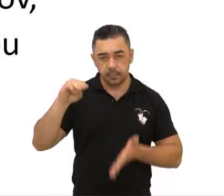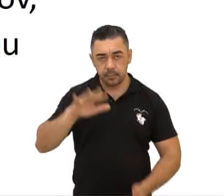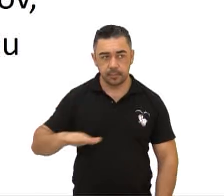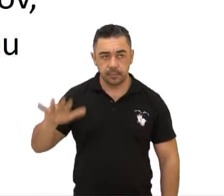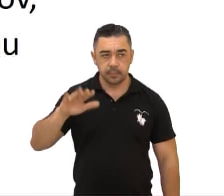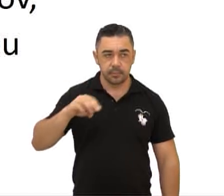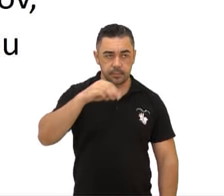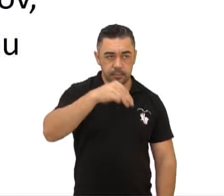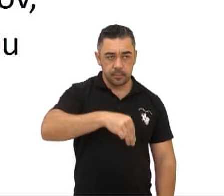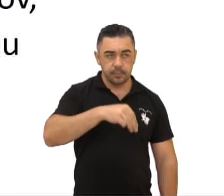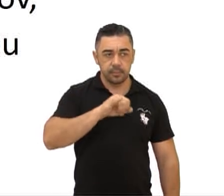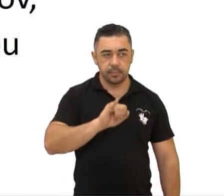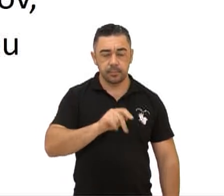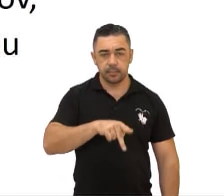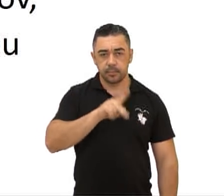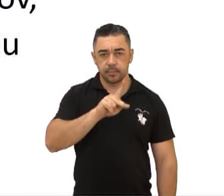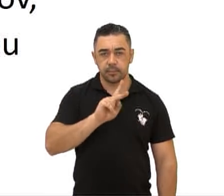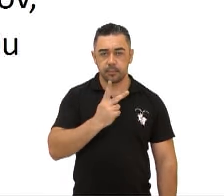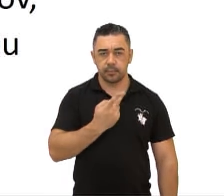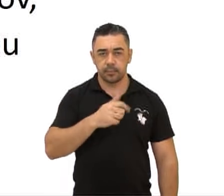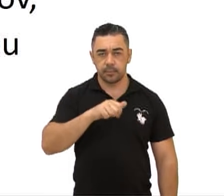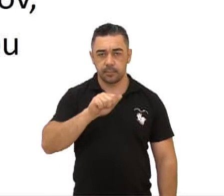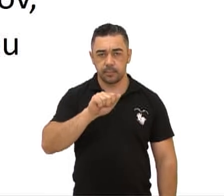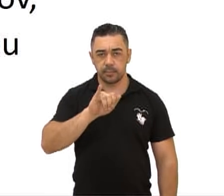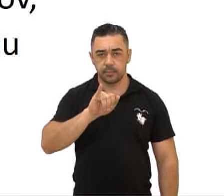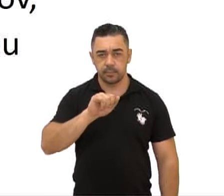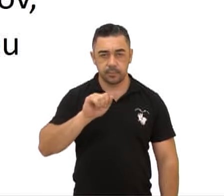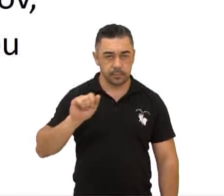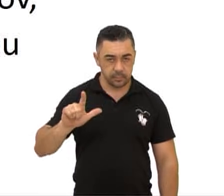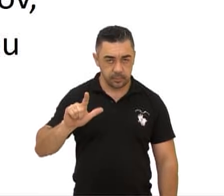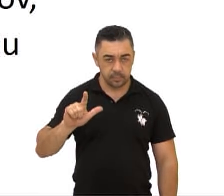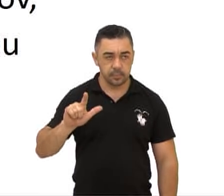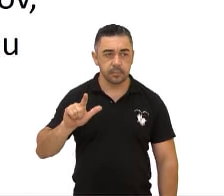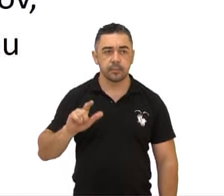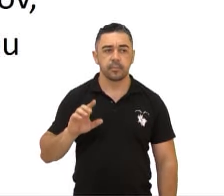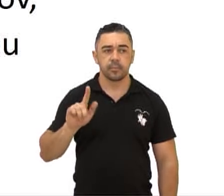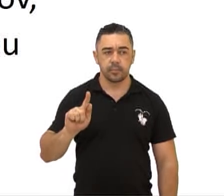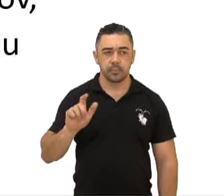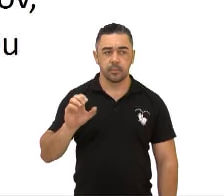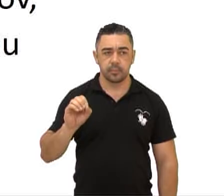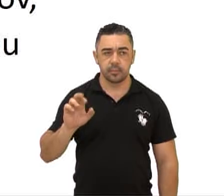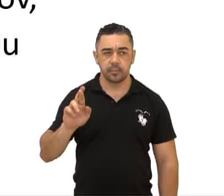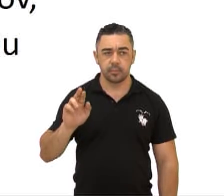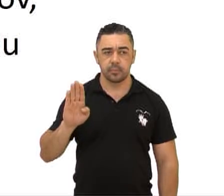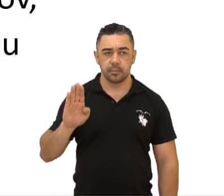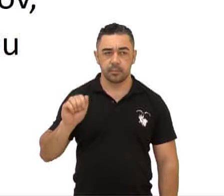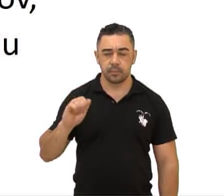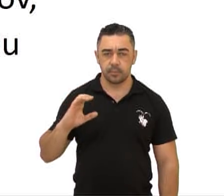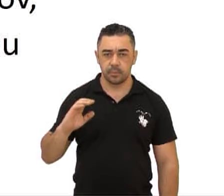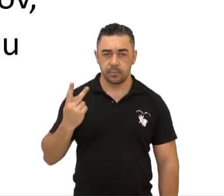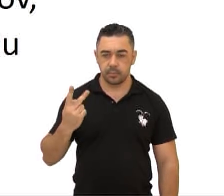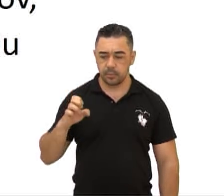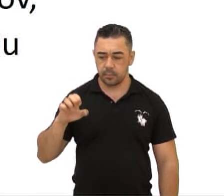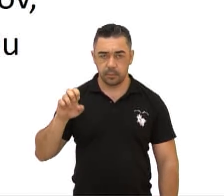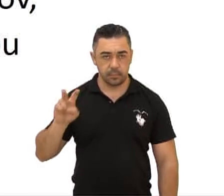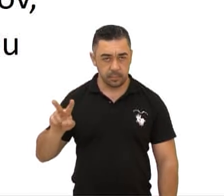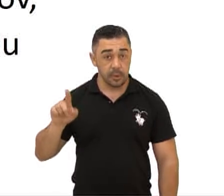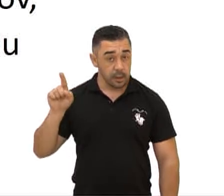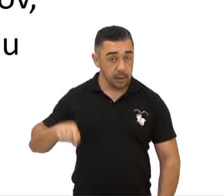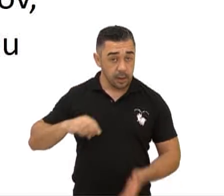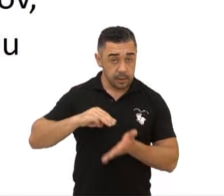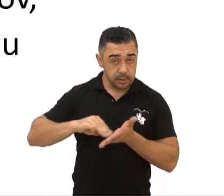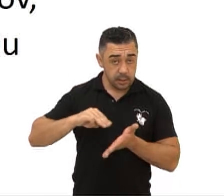Mikhail Gorbachev. Ele era o secretário, em 1985, ele se tornou o secretário-geral do